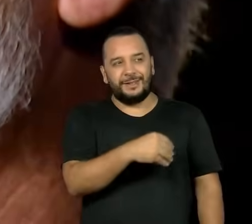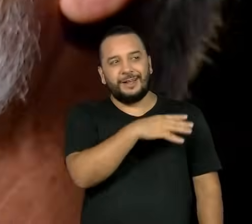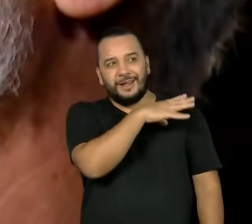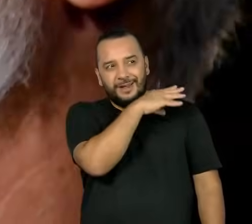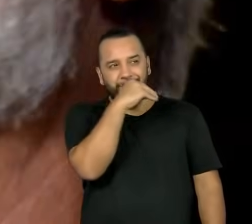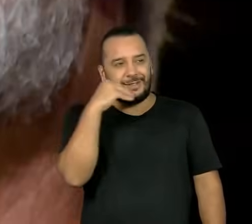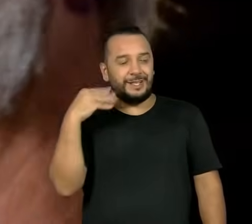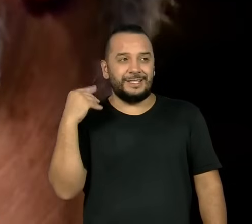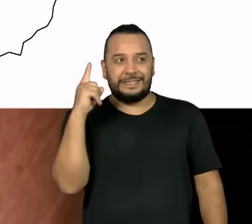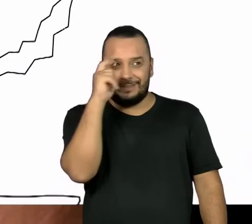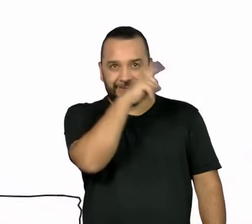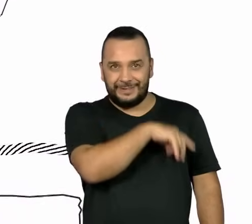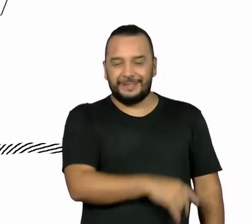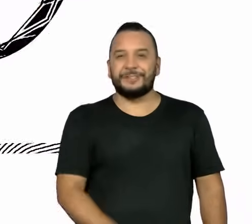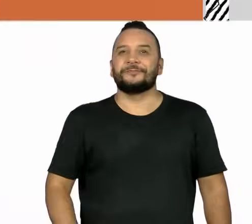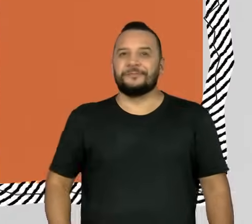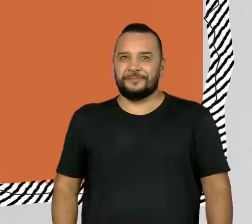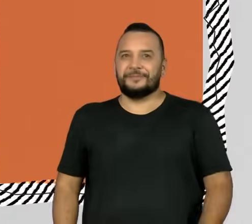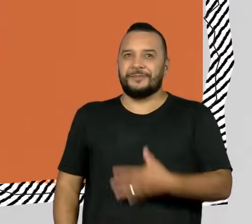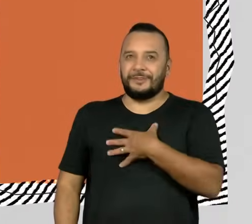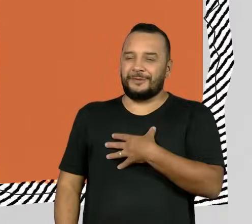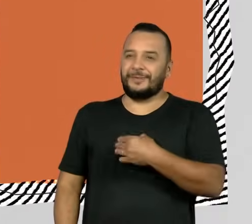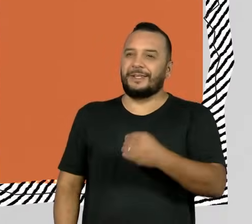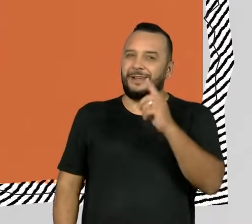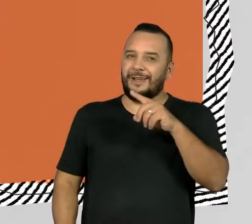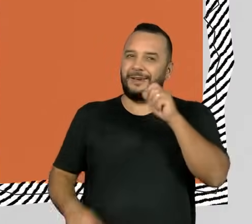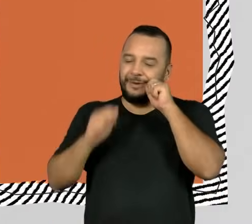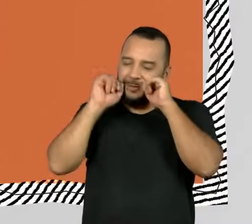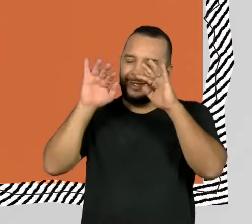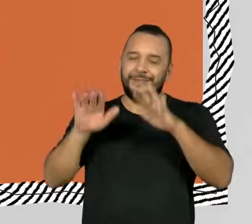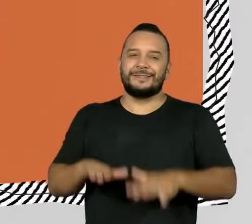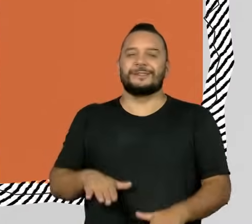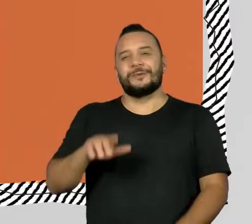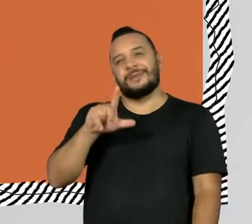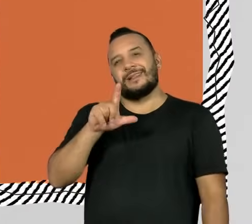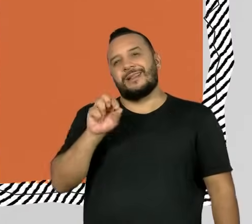tá isso? Ela é uma bênção. A Lara é